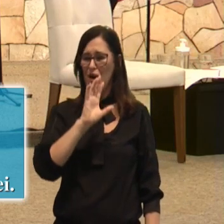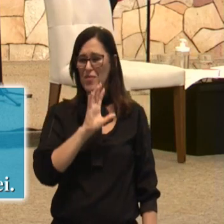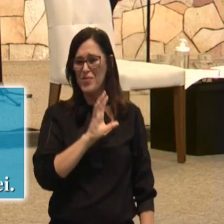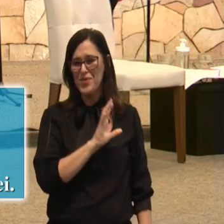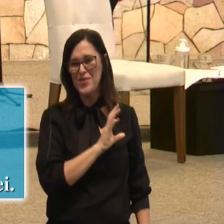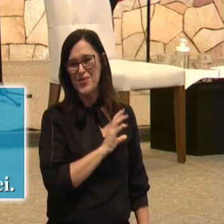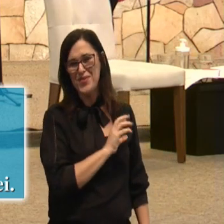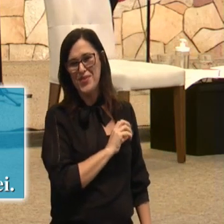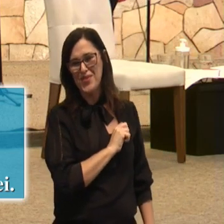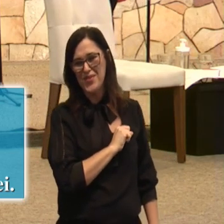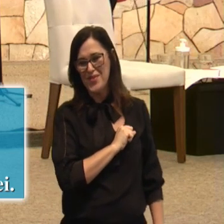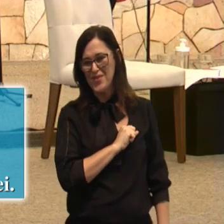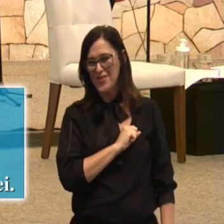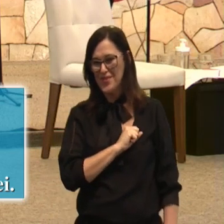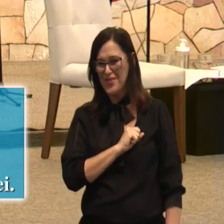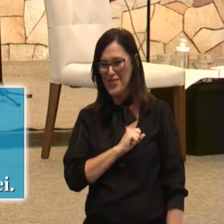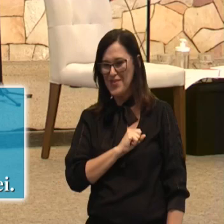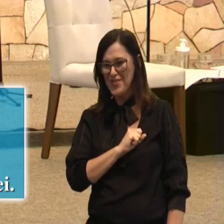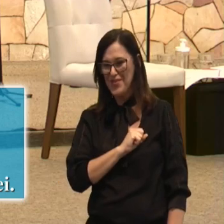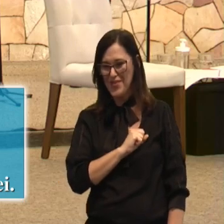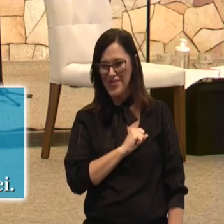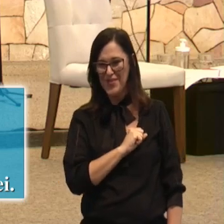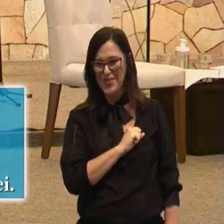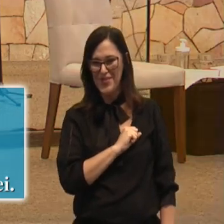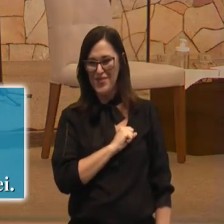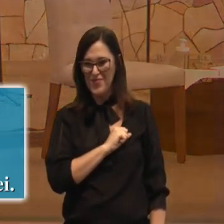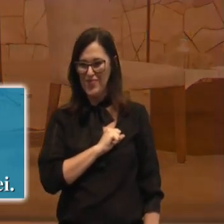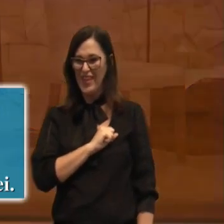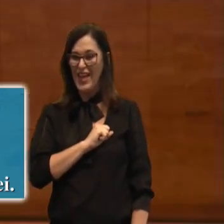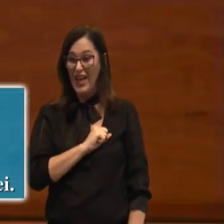teu amor.